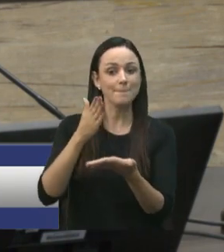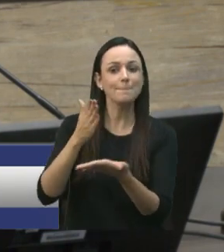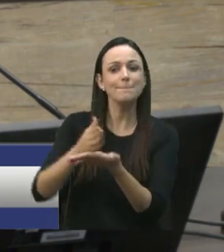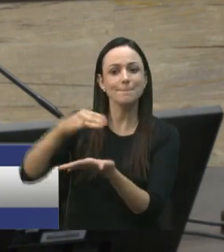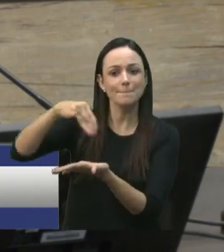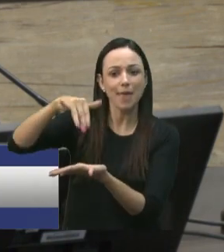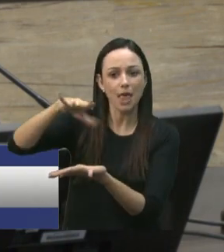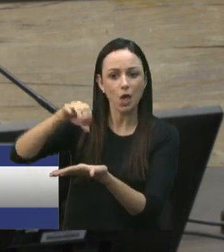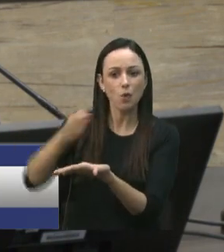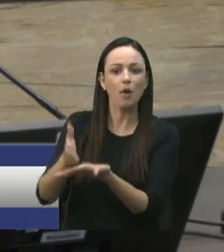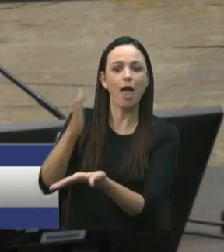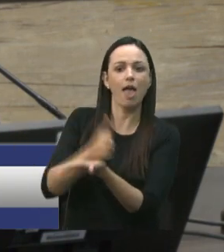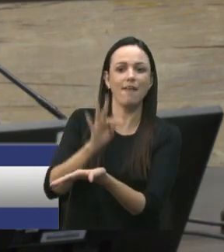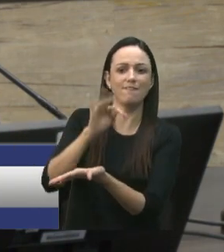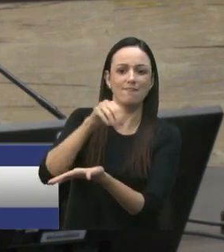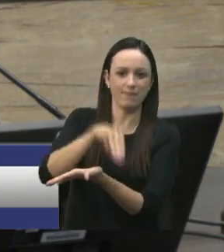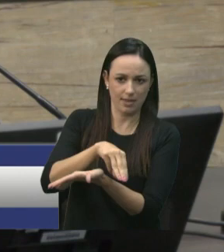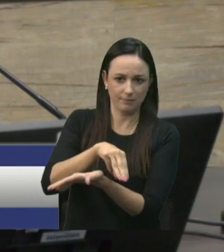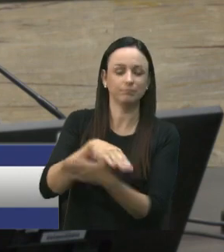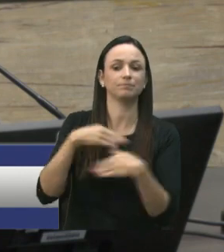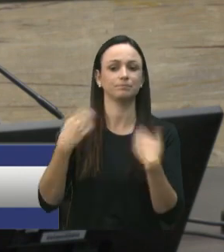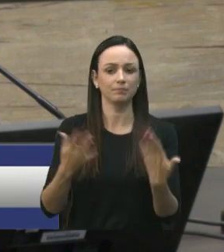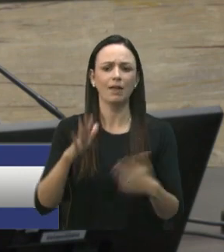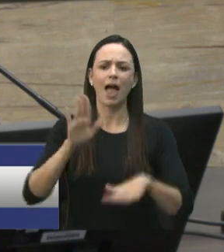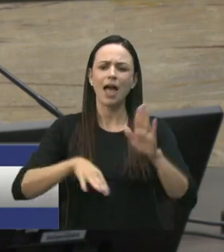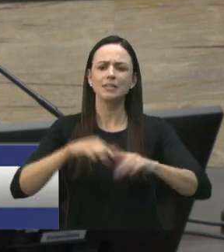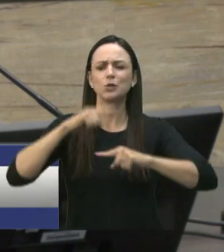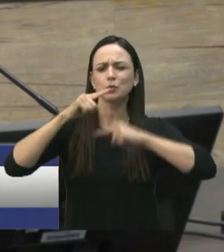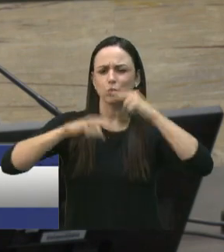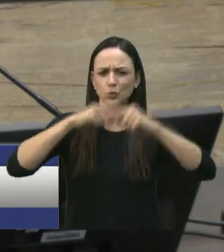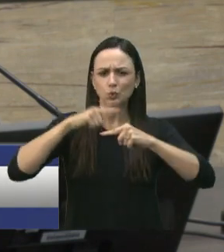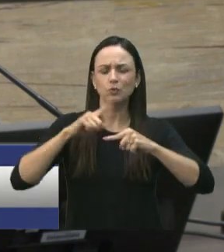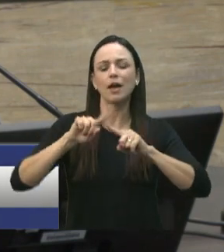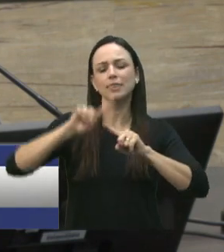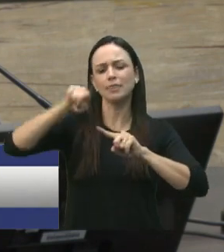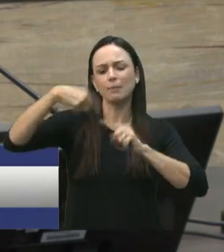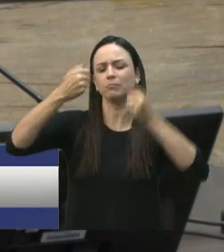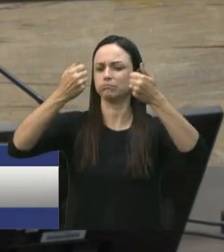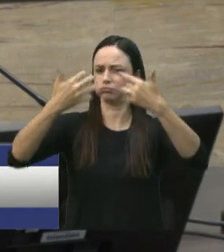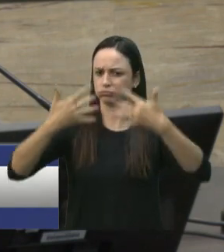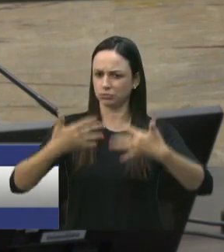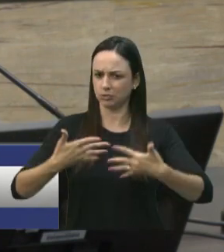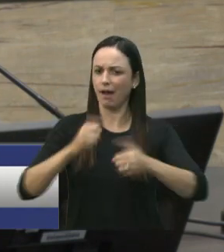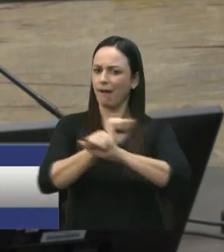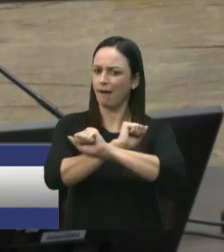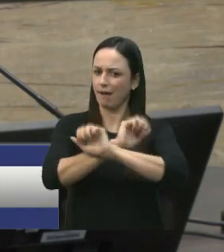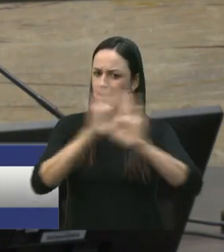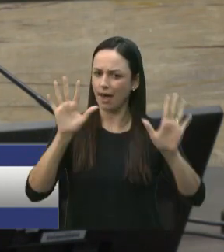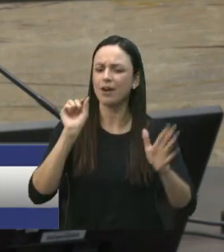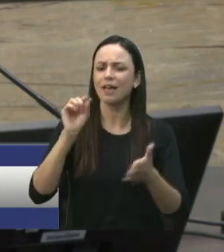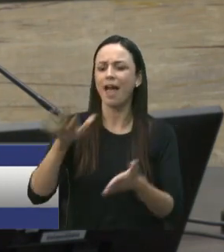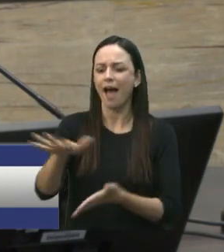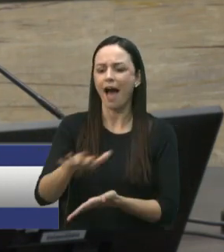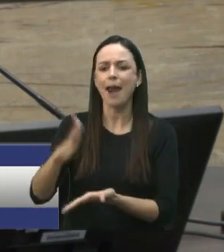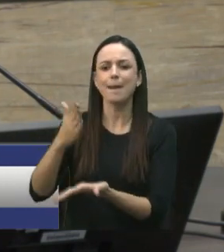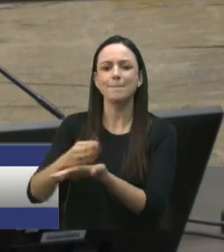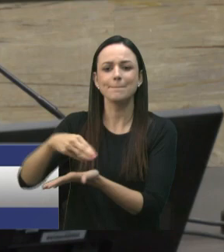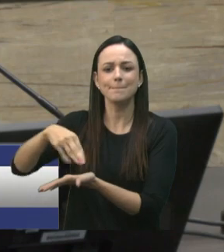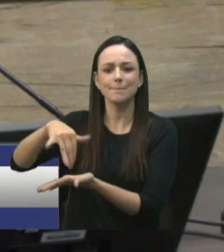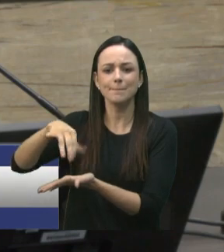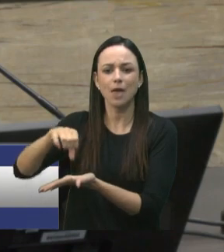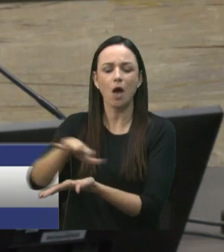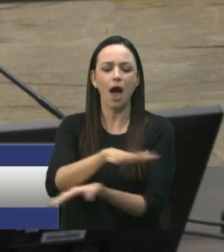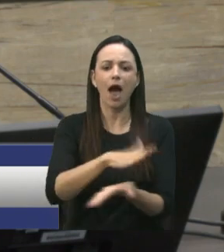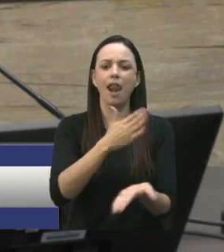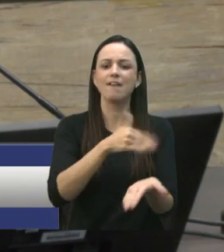fim. Então, talvez surjam algumas dúvidas e a gente possa esclarecer em relação ao que é área meio e o que é área fim dentro de